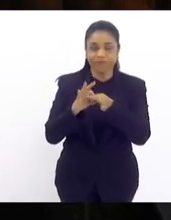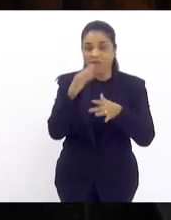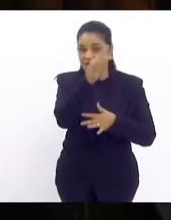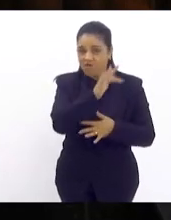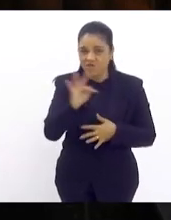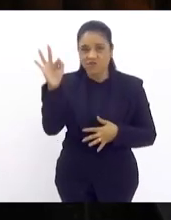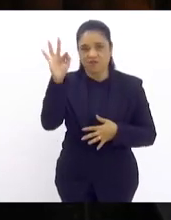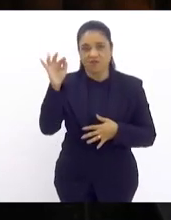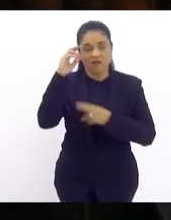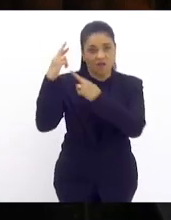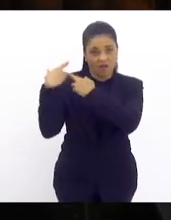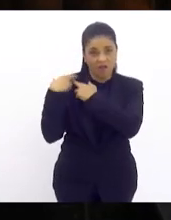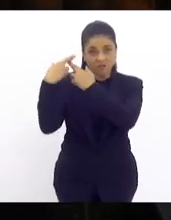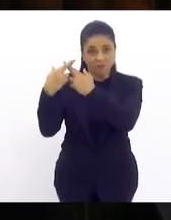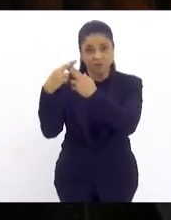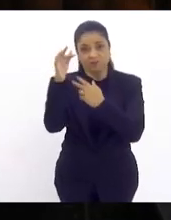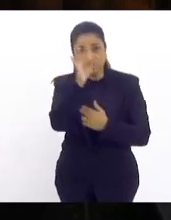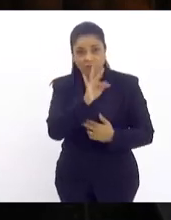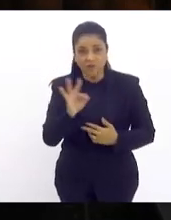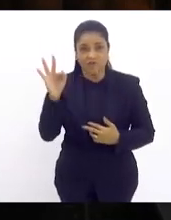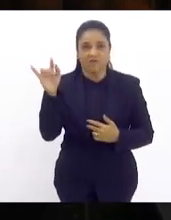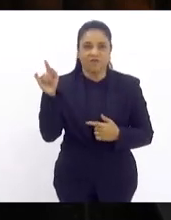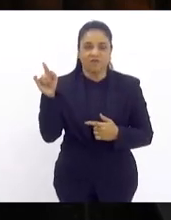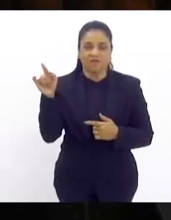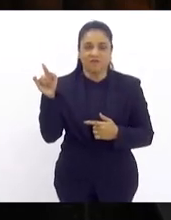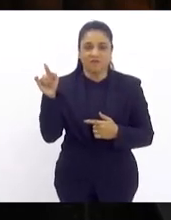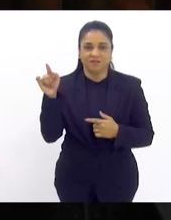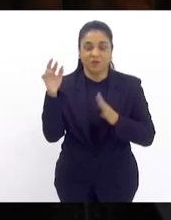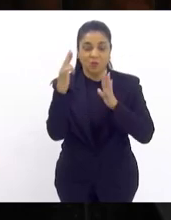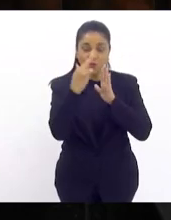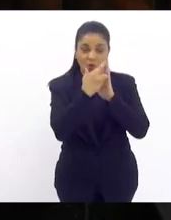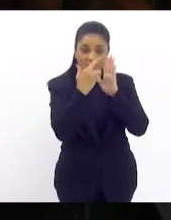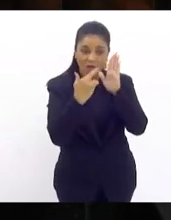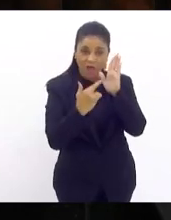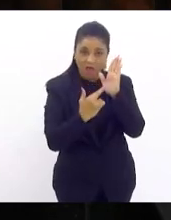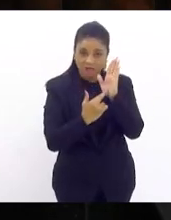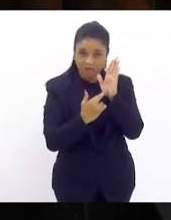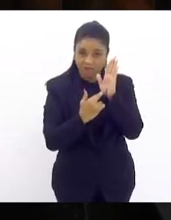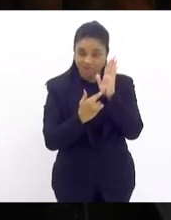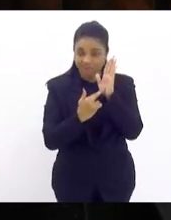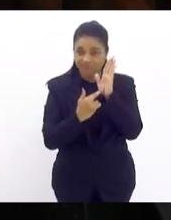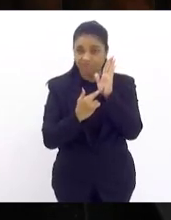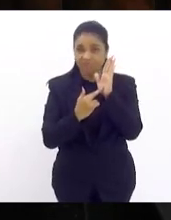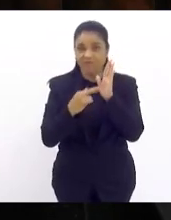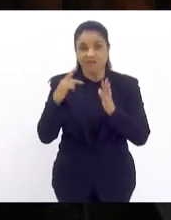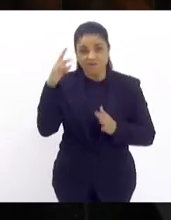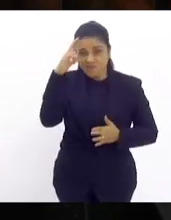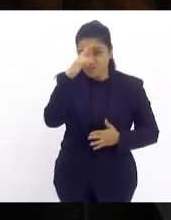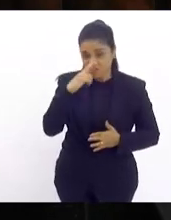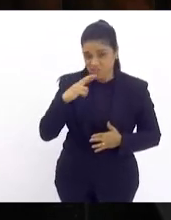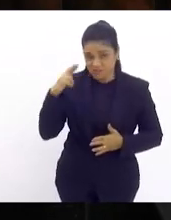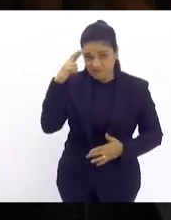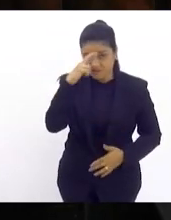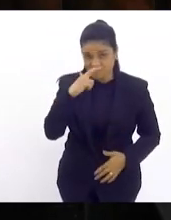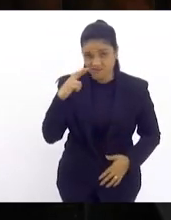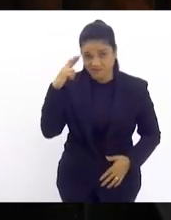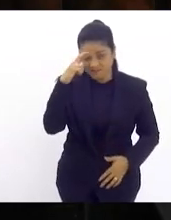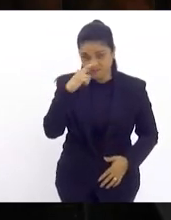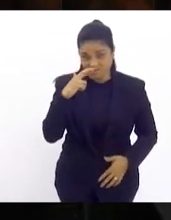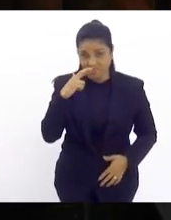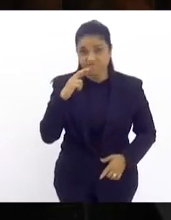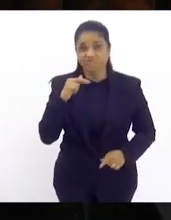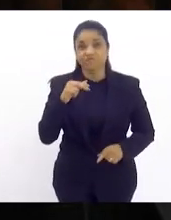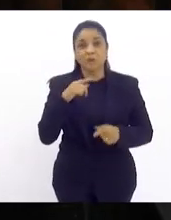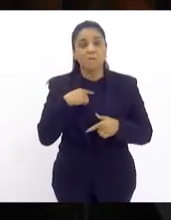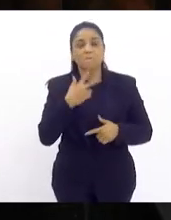responsáveis pela federação Esse regime de recuperação fiscal parece que